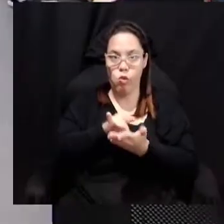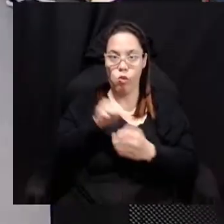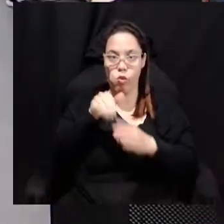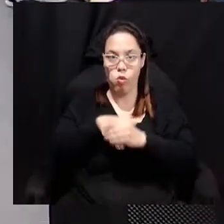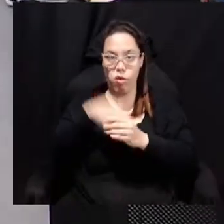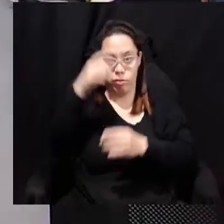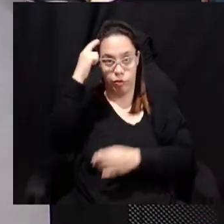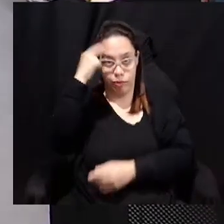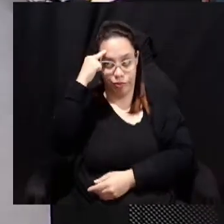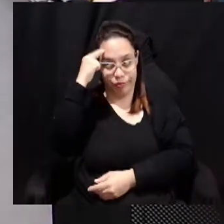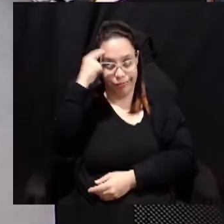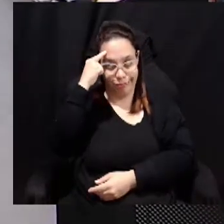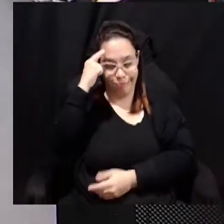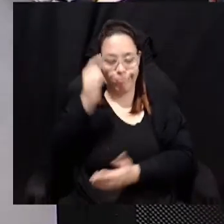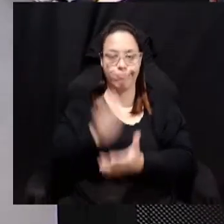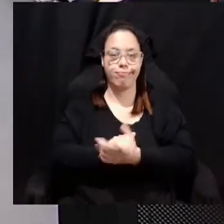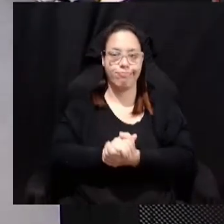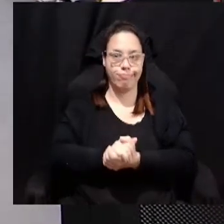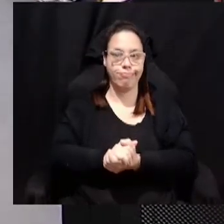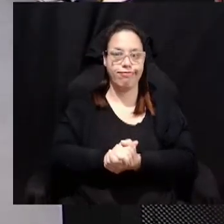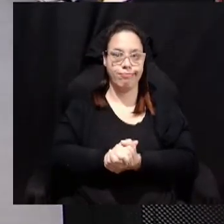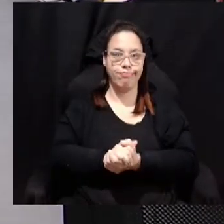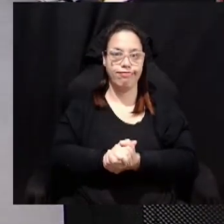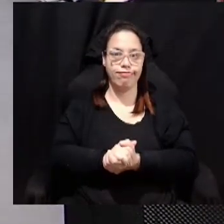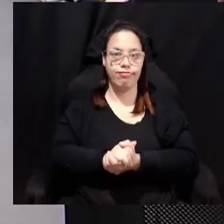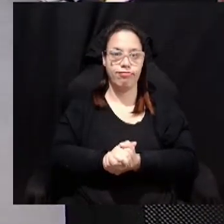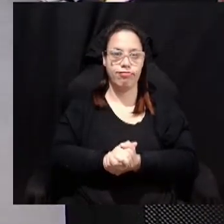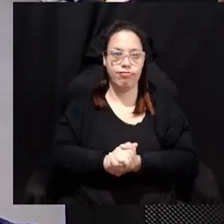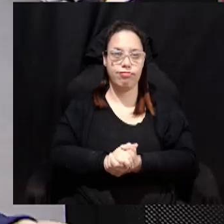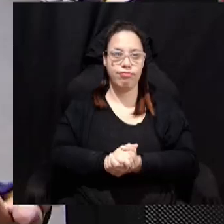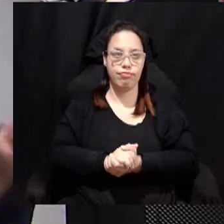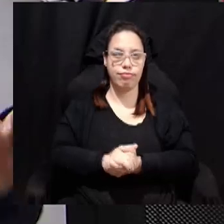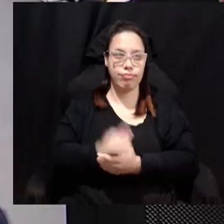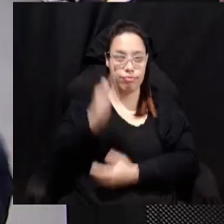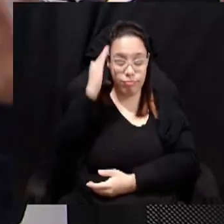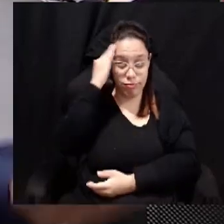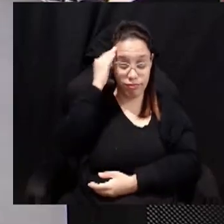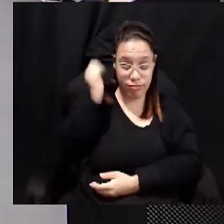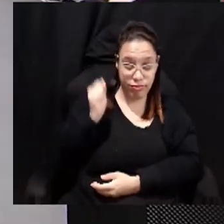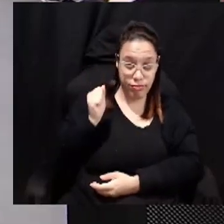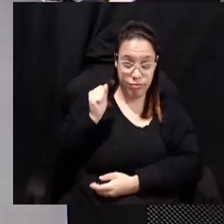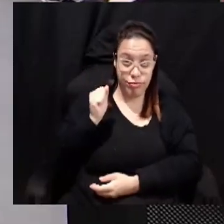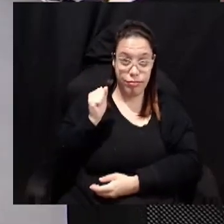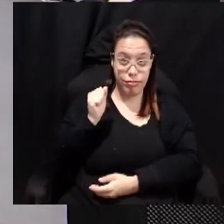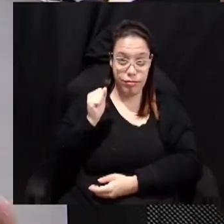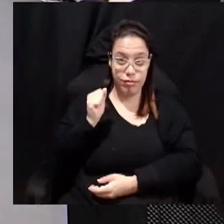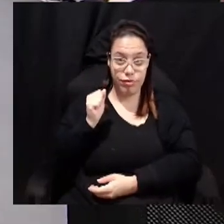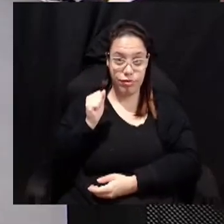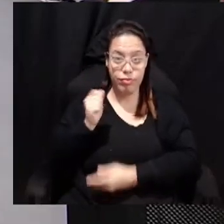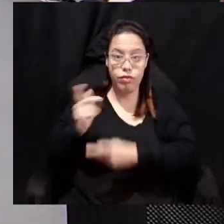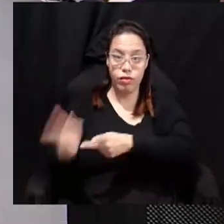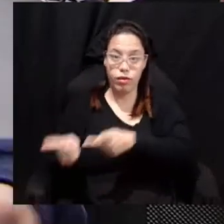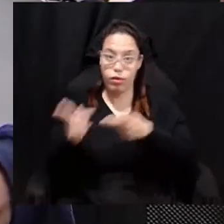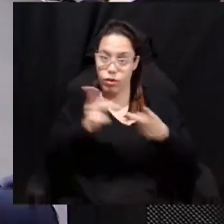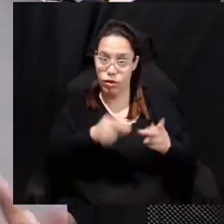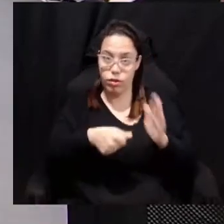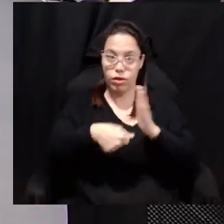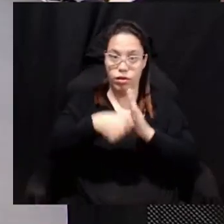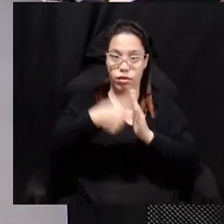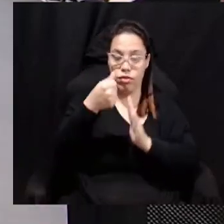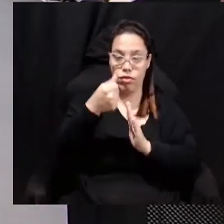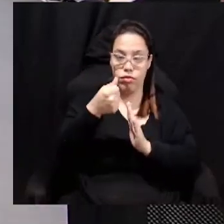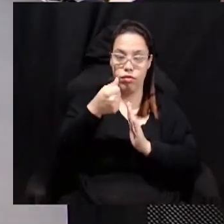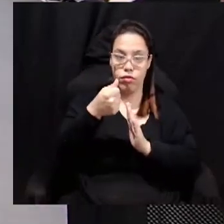Eu mais gostei que a gente está visitando pela primeira vez, que é o